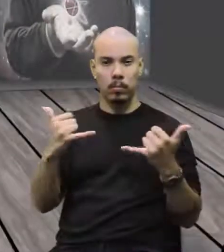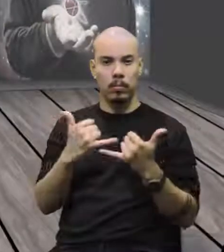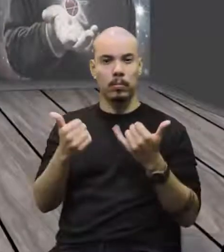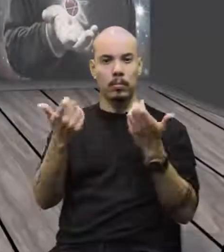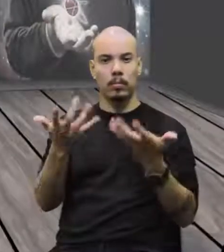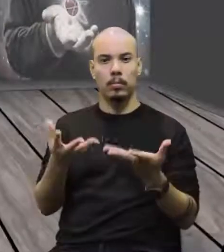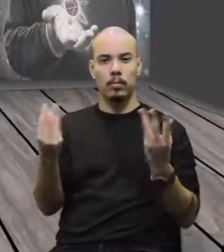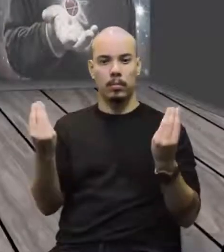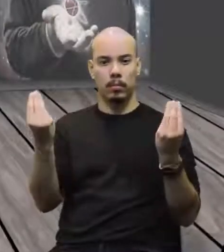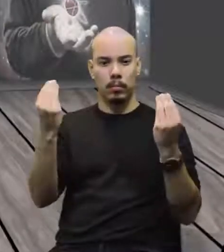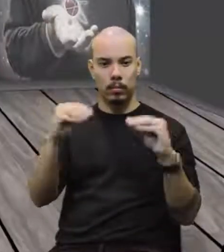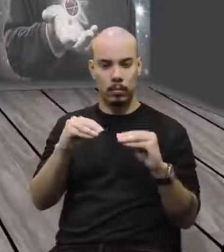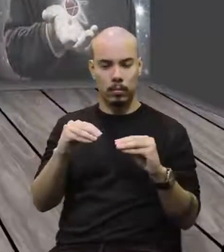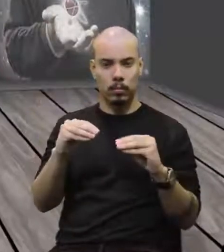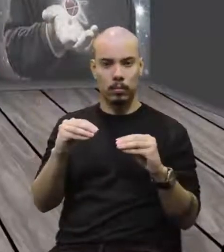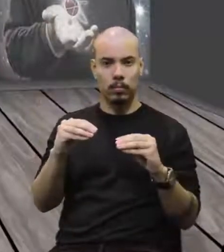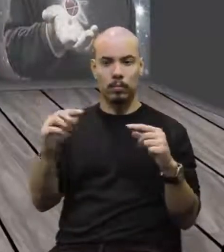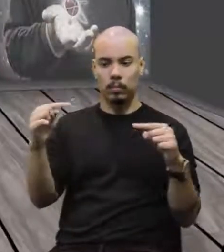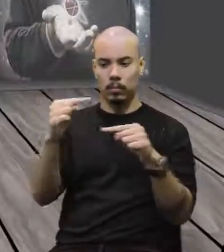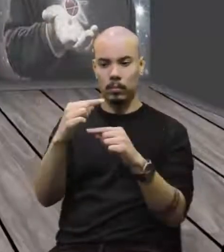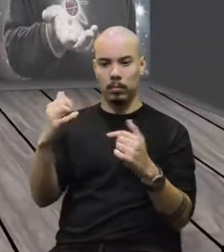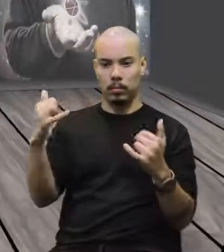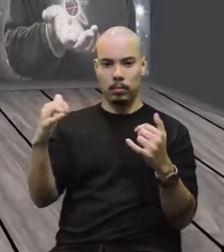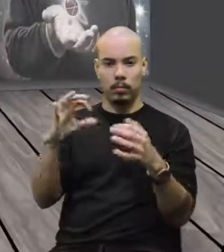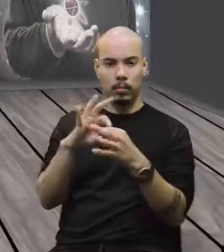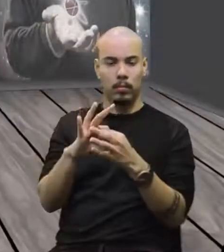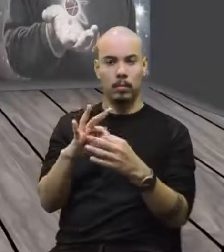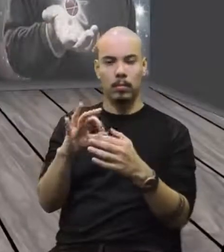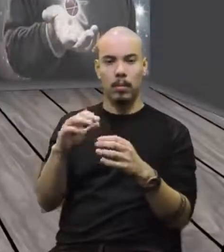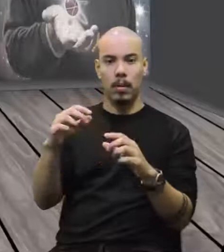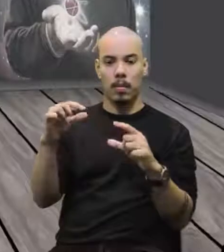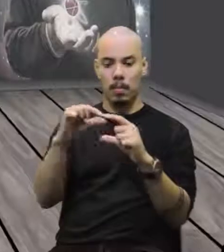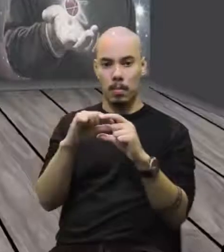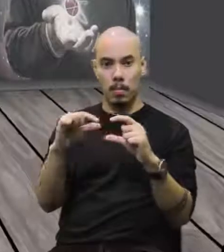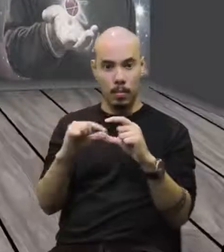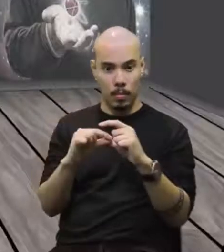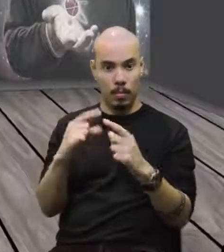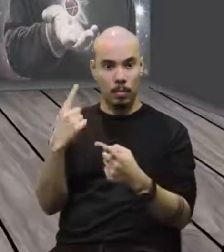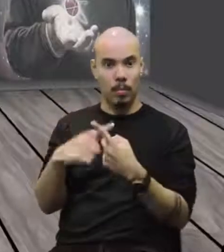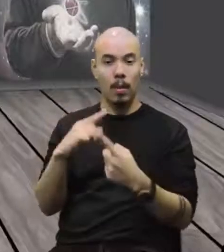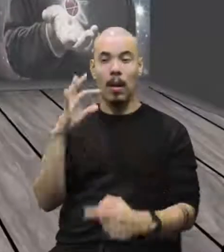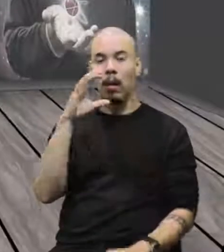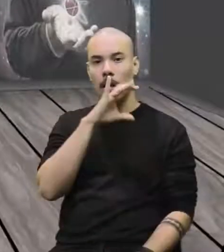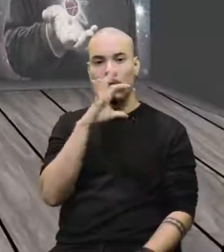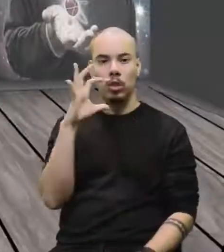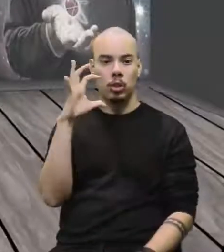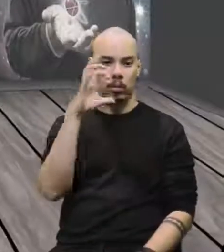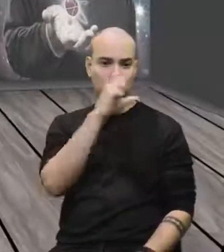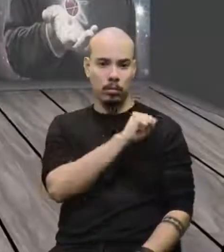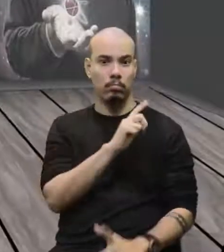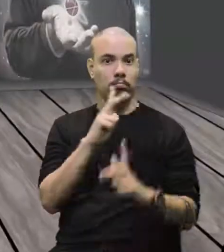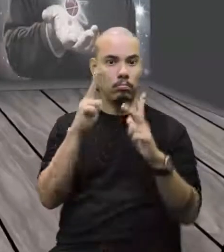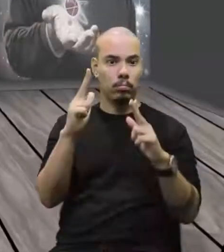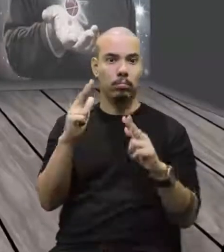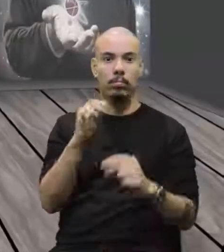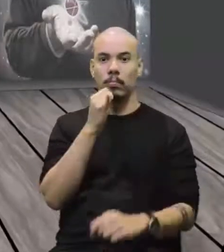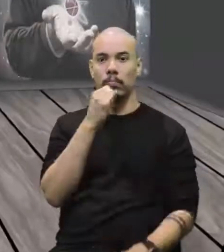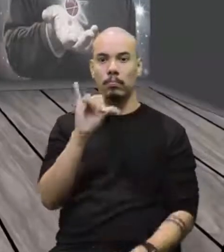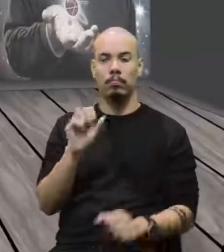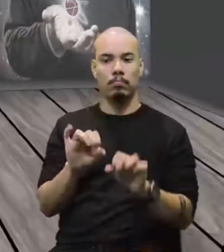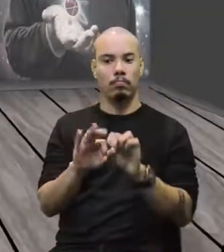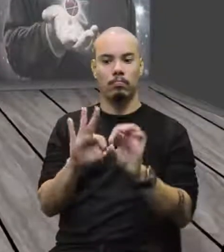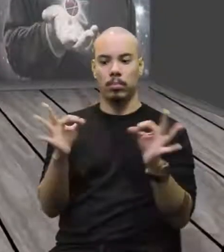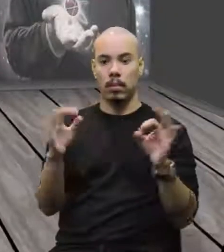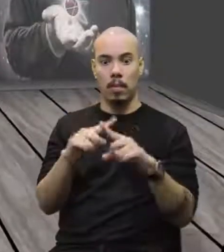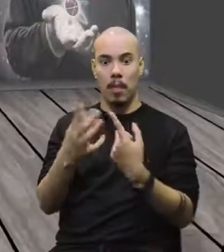leve, um próximo do outro, lógico, pegar uma pilha novinha aí, tem que ser rápido, né, Ness? Porque ele aquece muito, né? É como se fosse um curto, né? Só vai passar